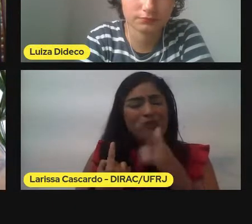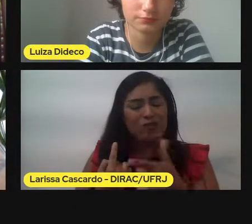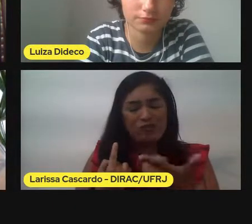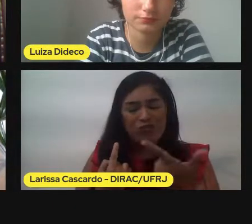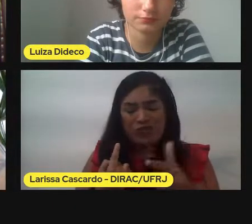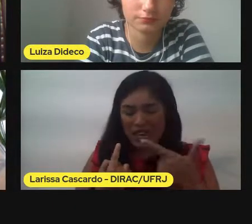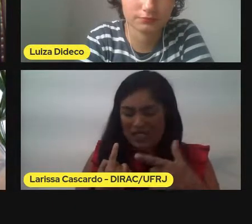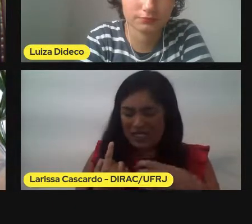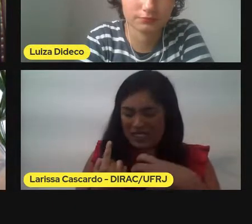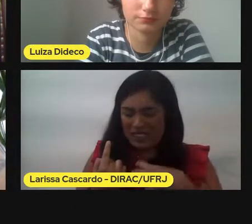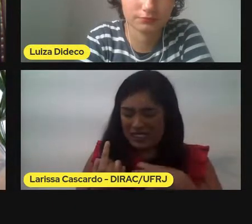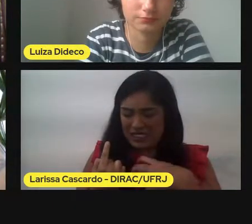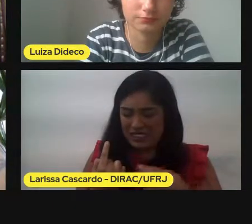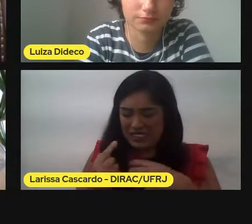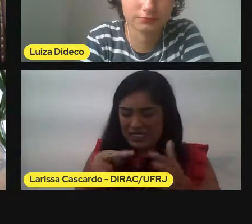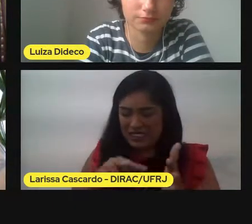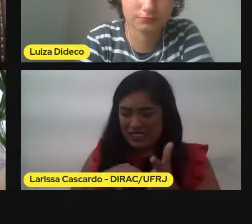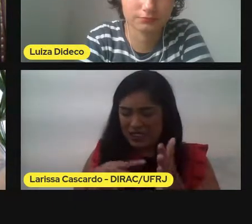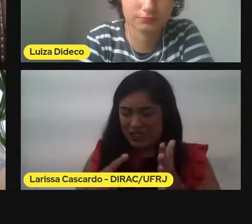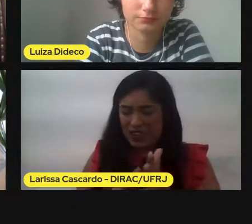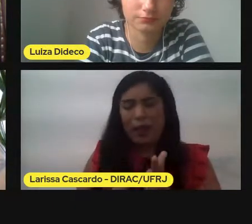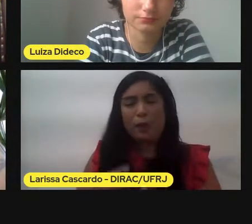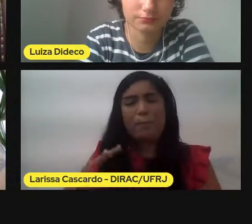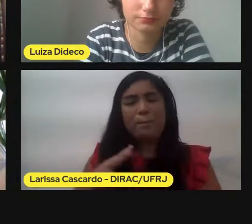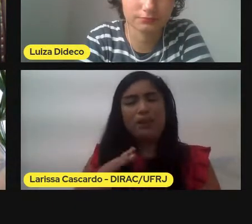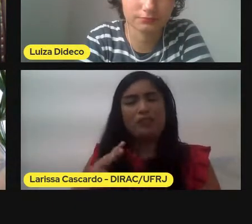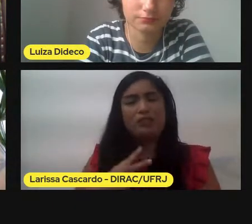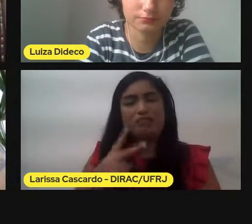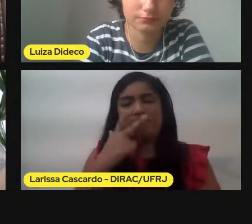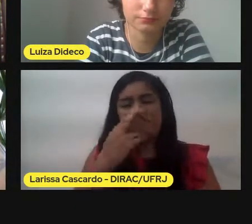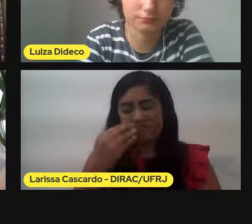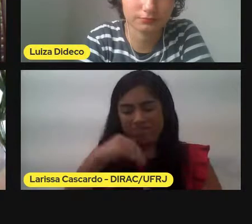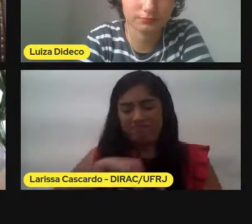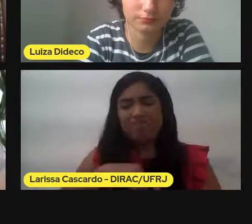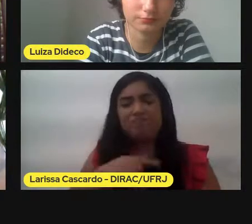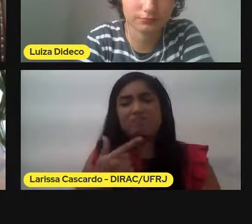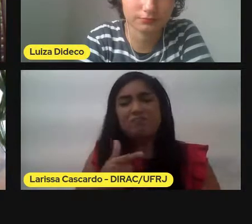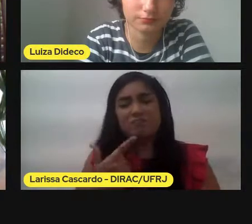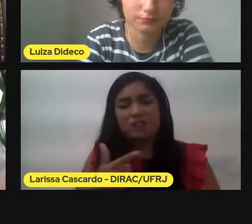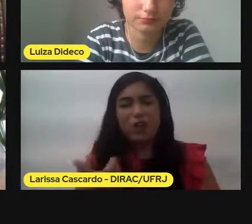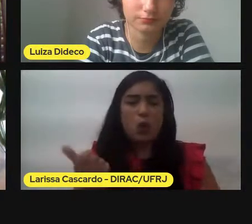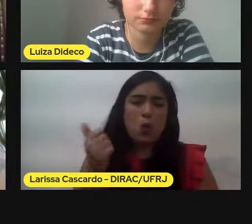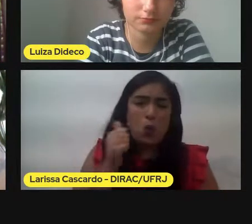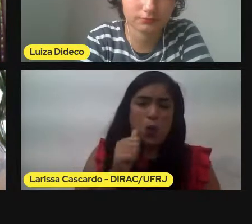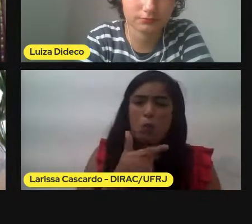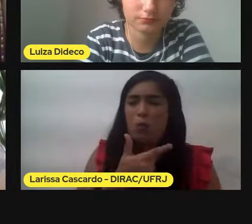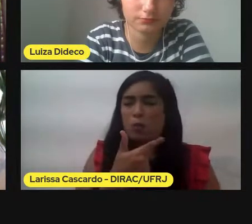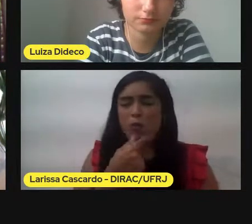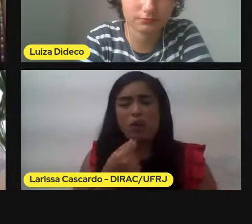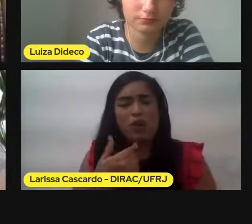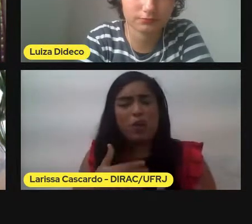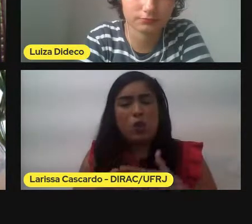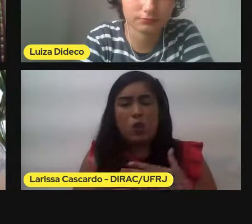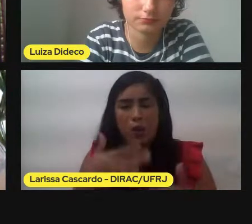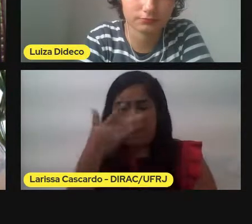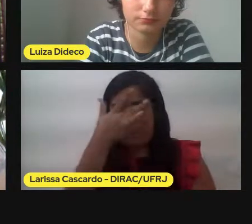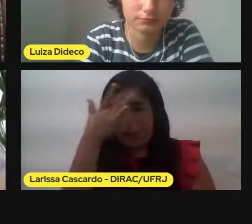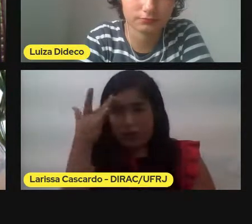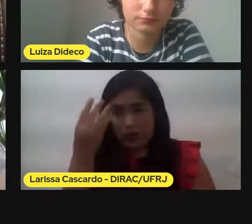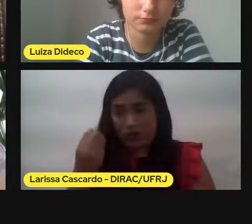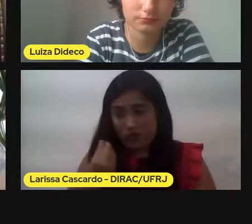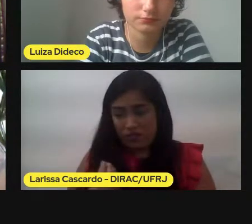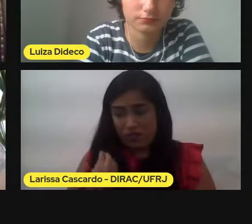E todos nós, de alguma maneira, nós, homens, mulheres, seres viventes desse tempo que nós